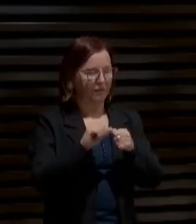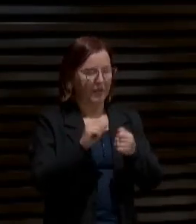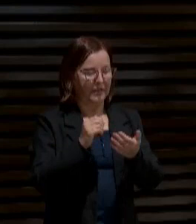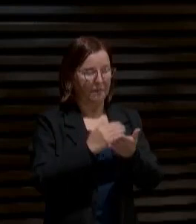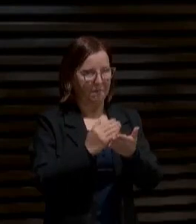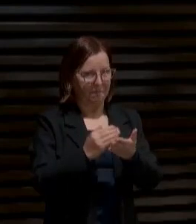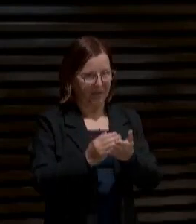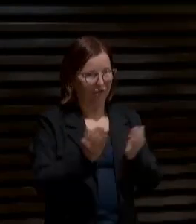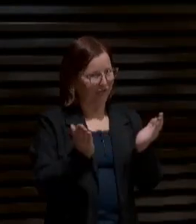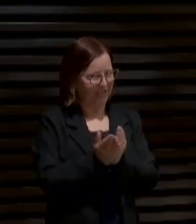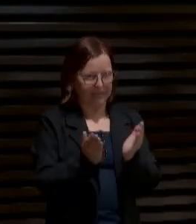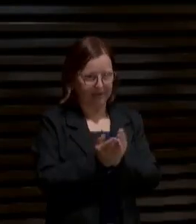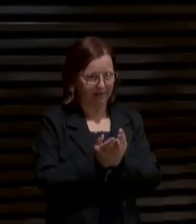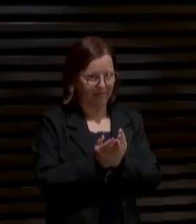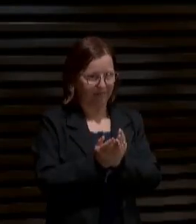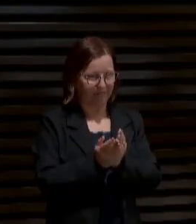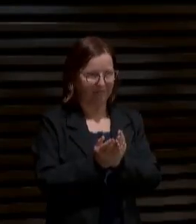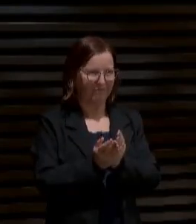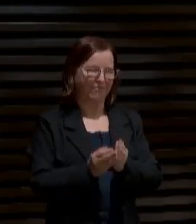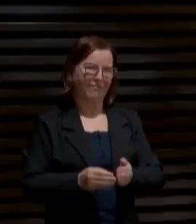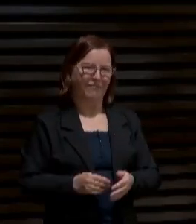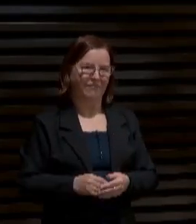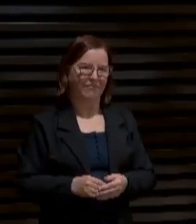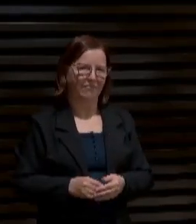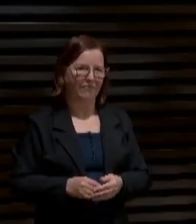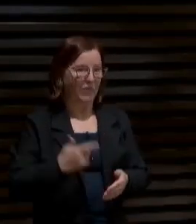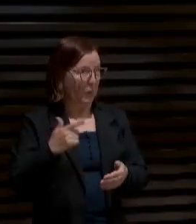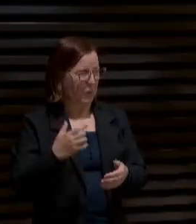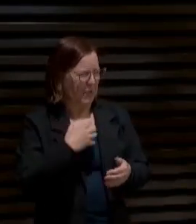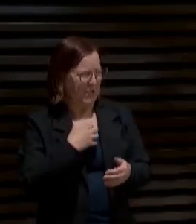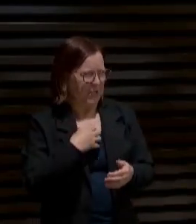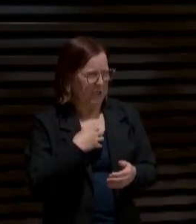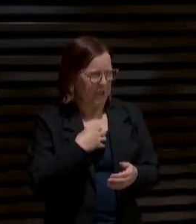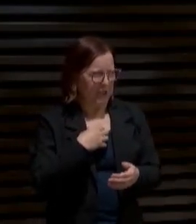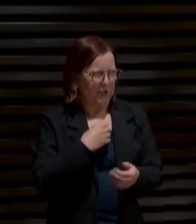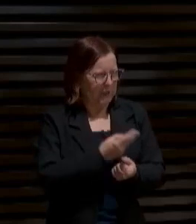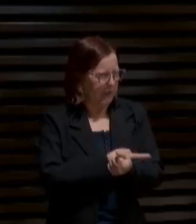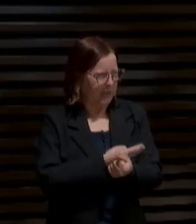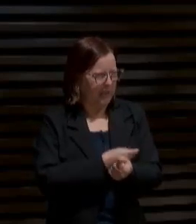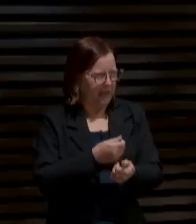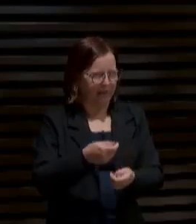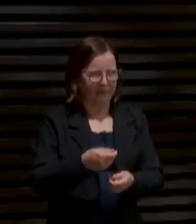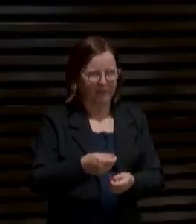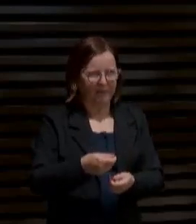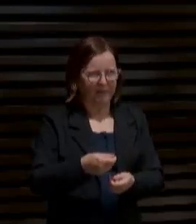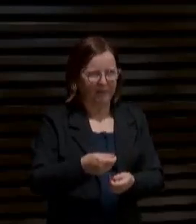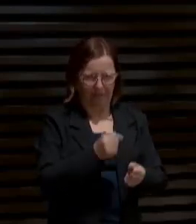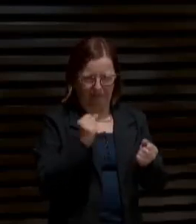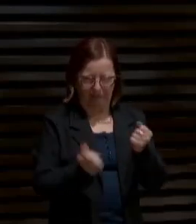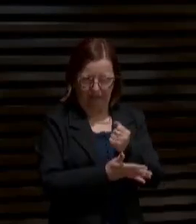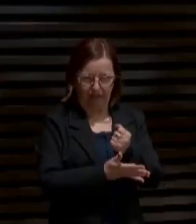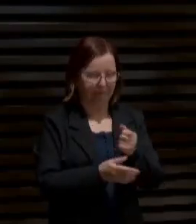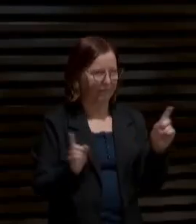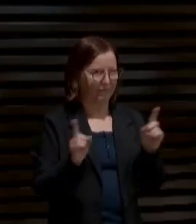brasileiro não tem jeitinho para você irmão tu não tem jeito não tem negocinho não tem a certinho por fora